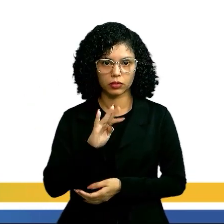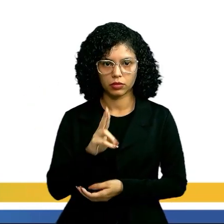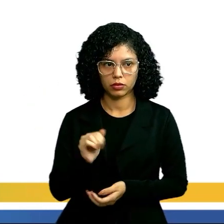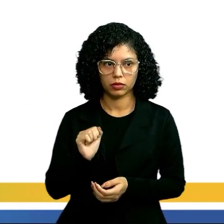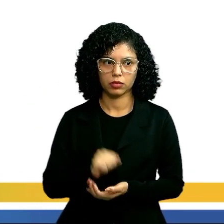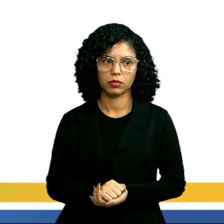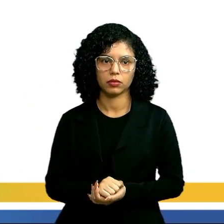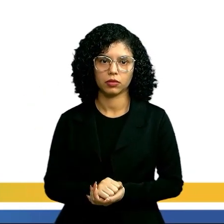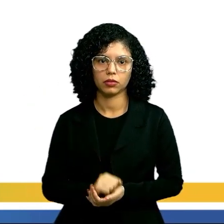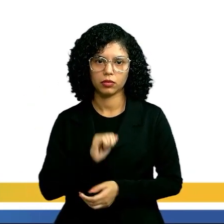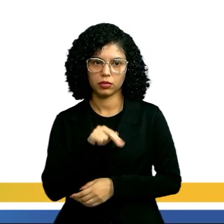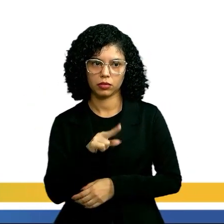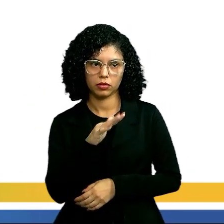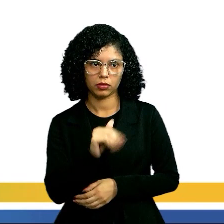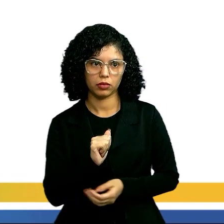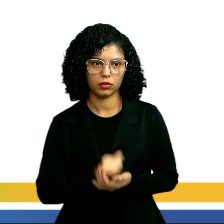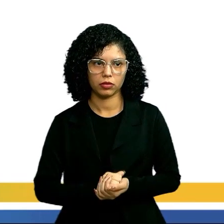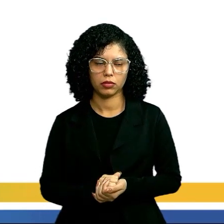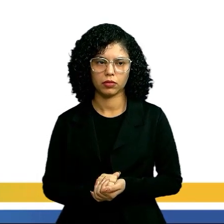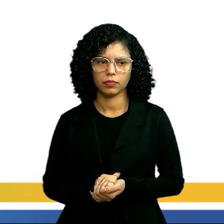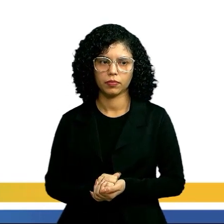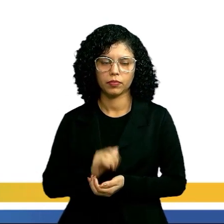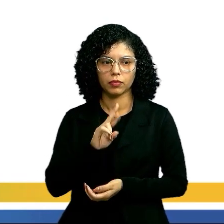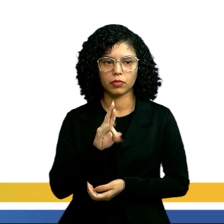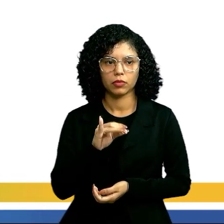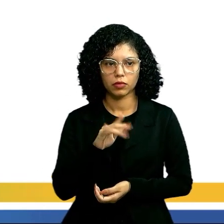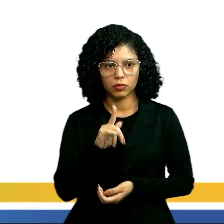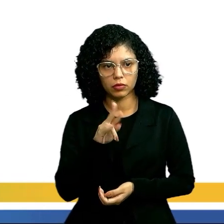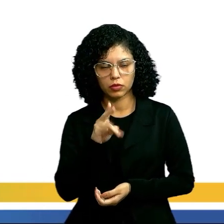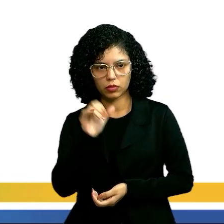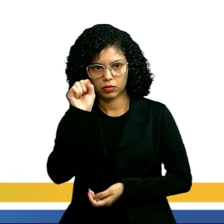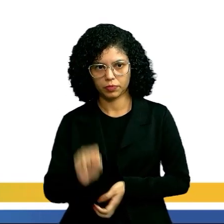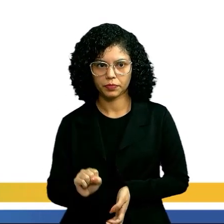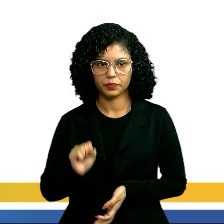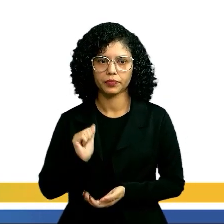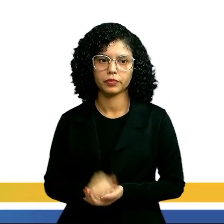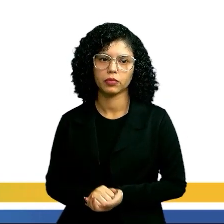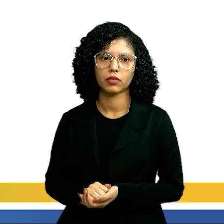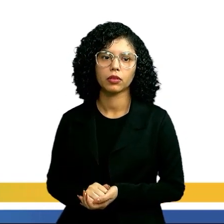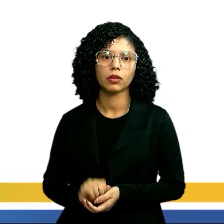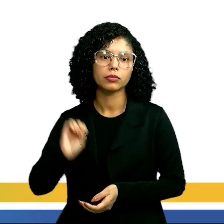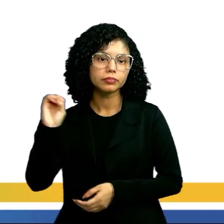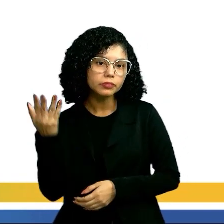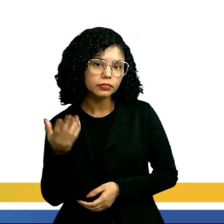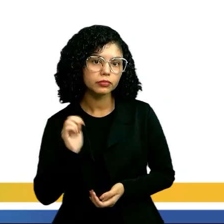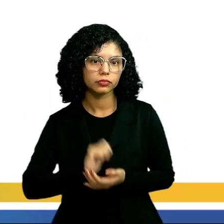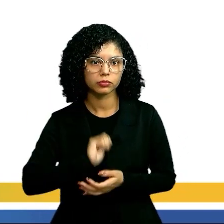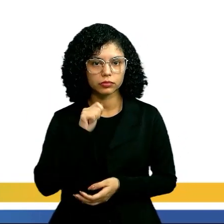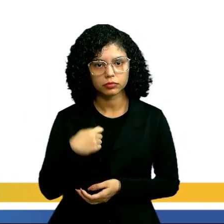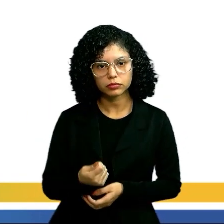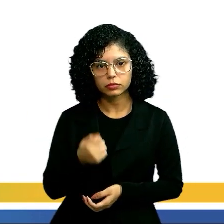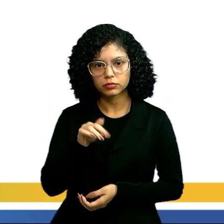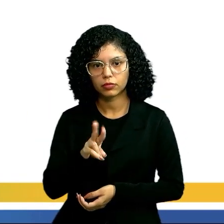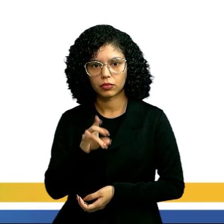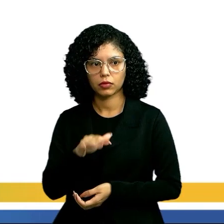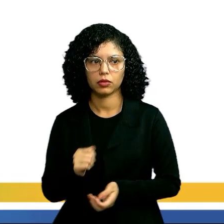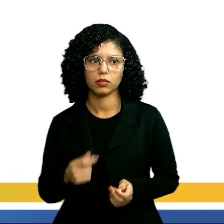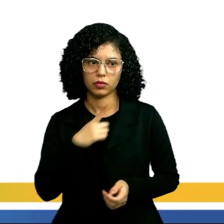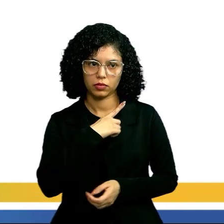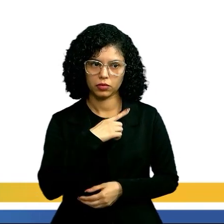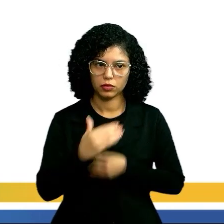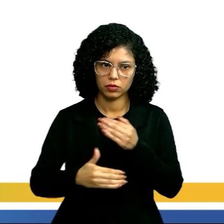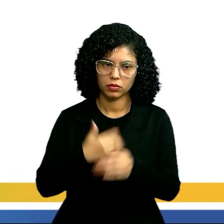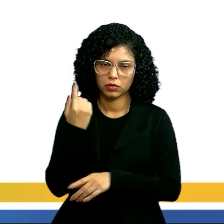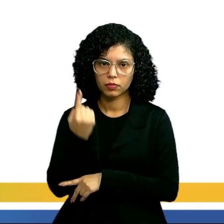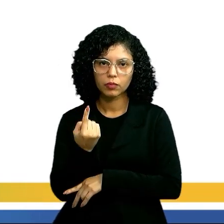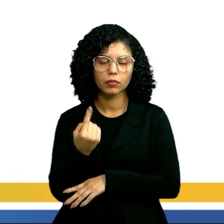uma boate de Santa Maria, lá em Santa Maria, lá no Rio Grande do Sul. Um incêndio causado por um sinalizador que estava